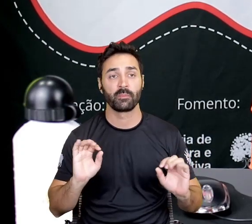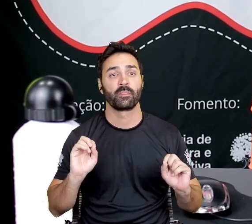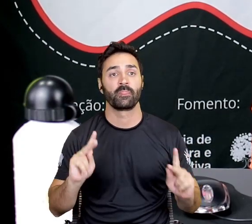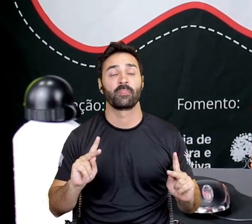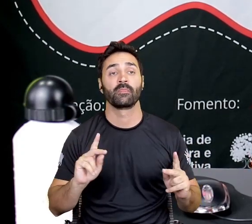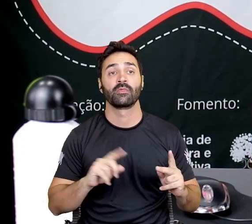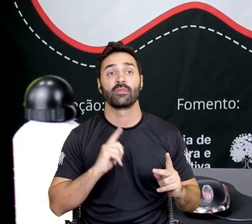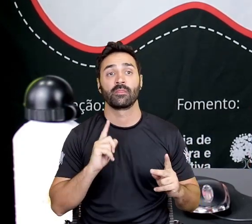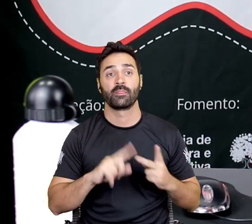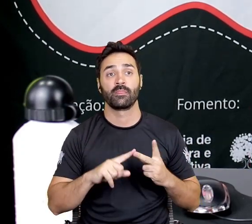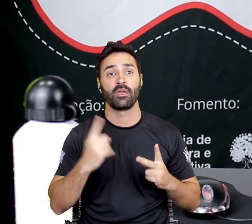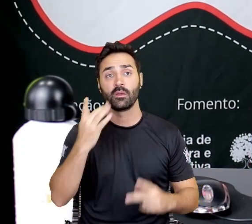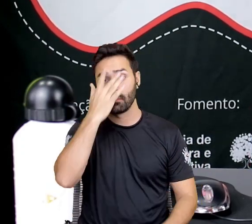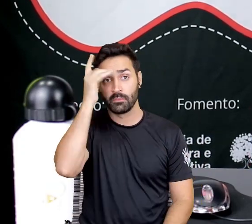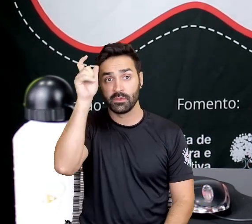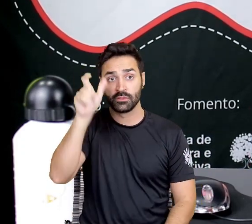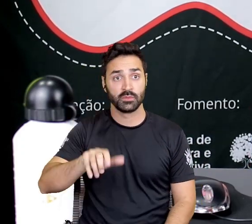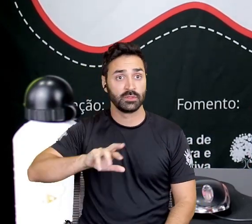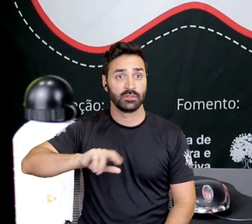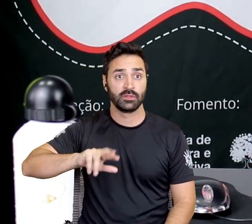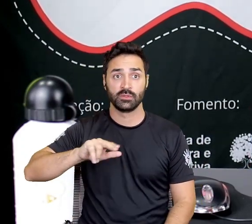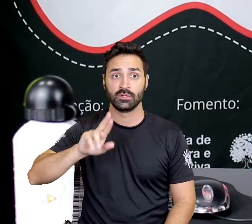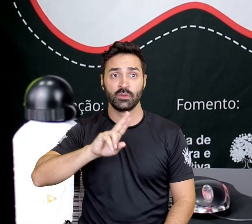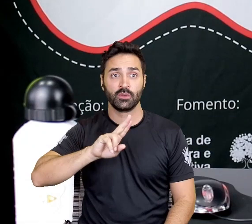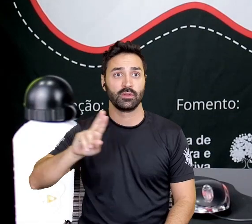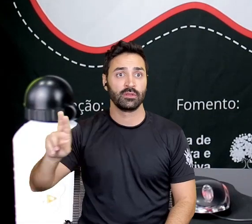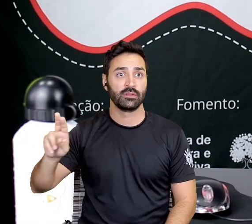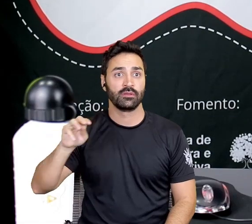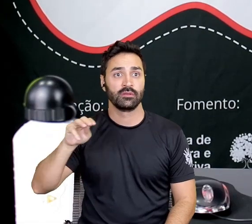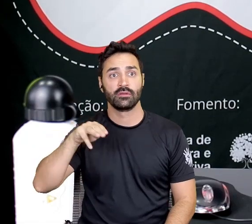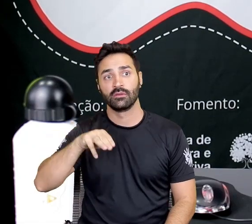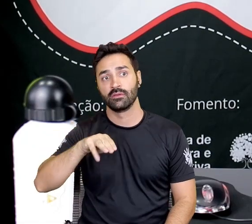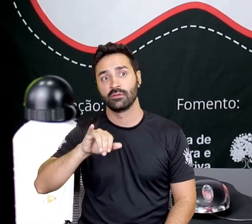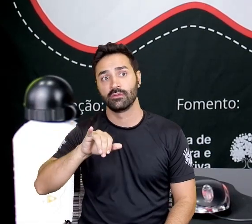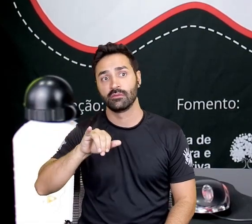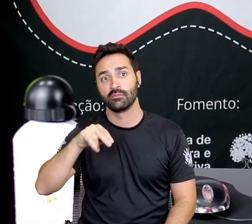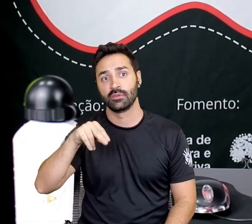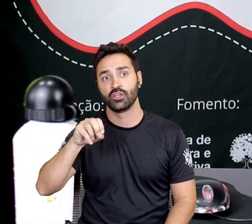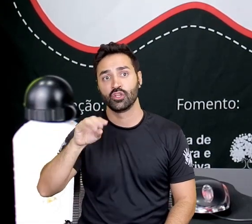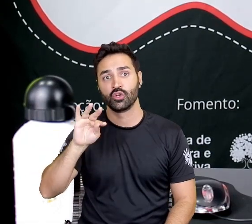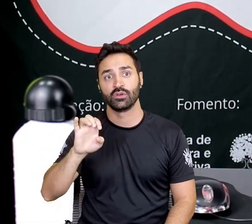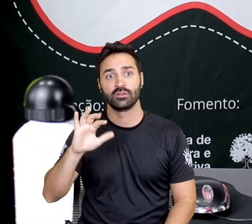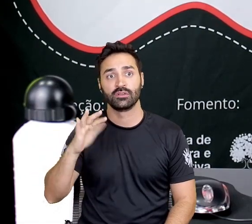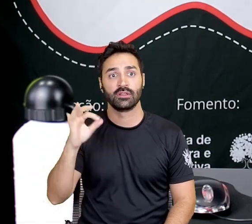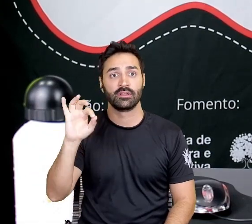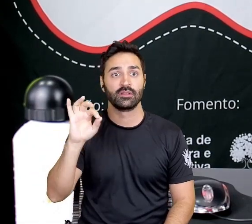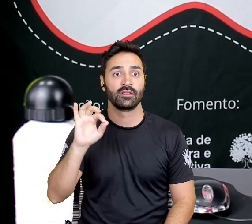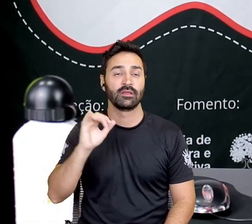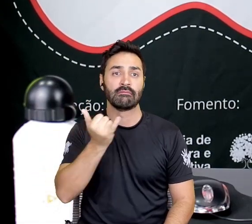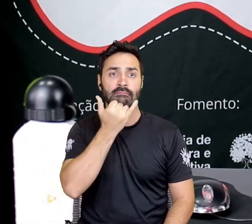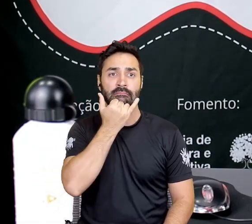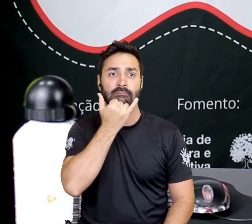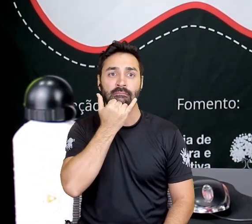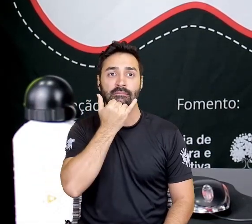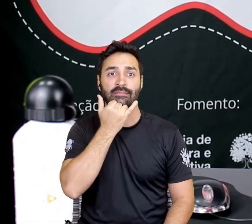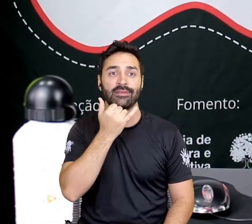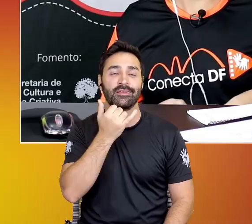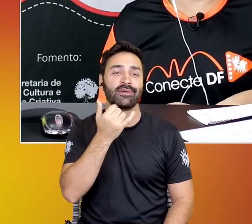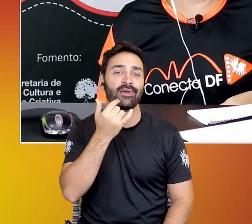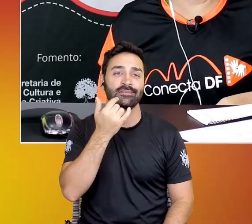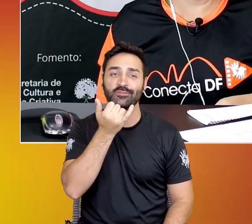Bom, tem uma pessoa que eu não sei o nome, mas tá escrito Minote 10. É Leonardo, desculpa, é que eu tô vendo pelo